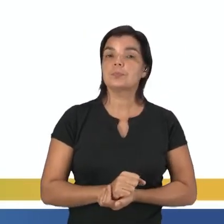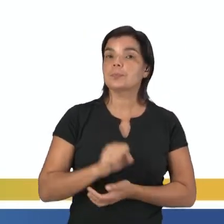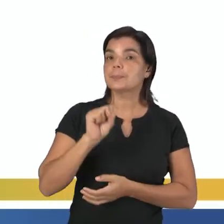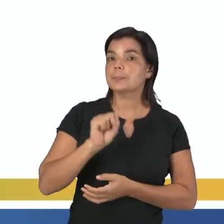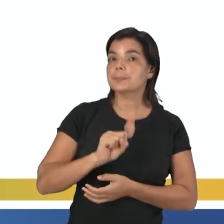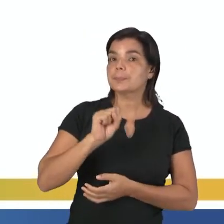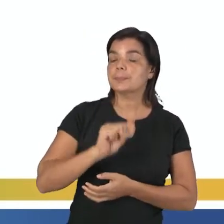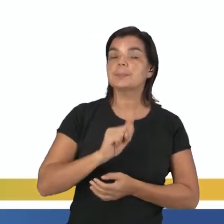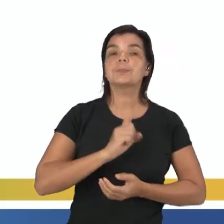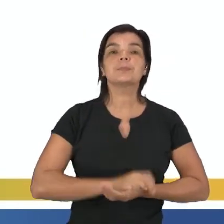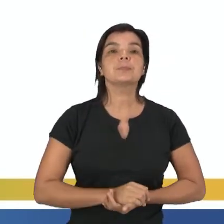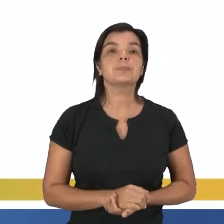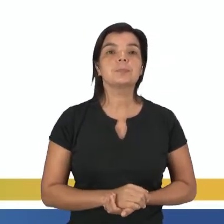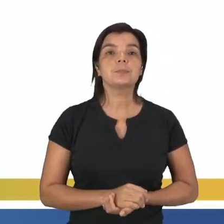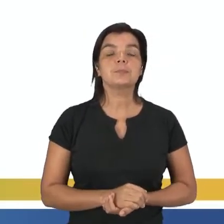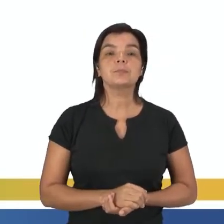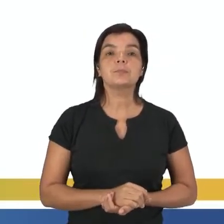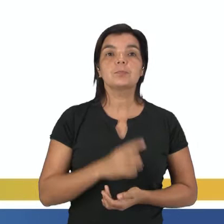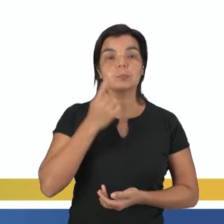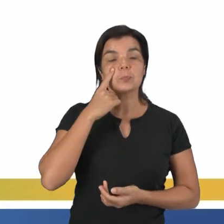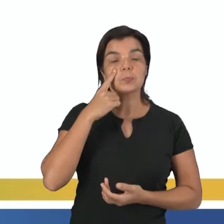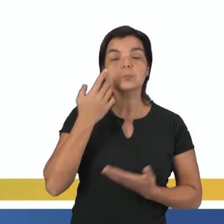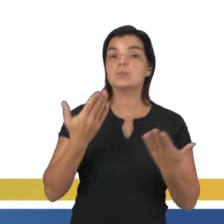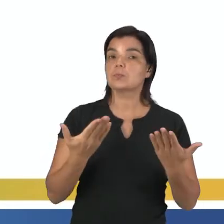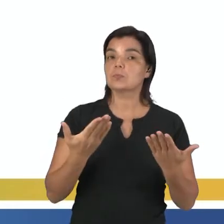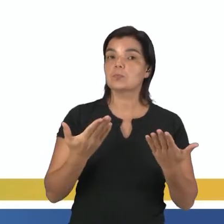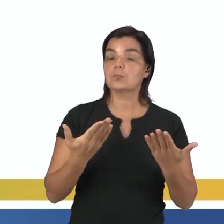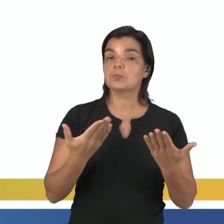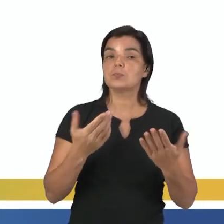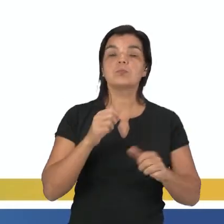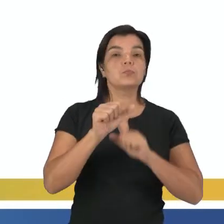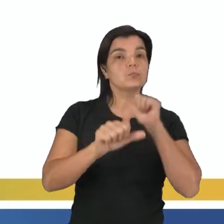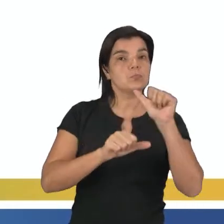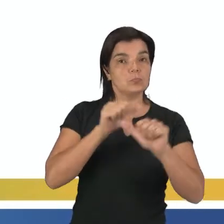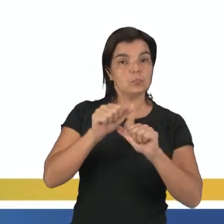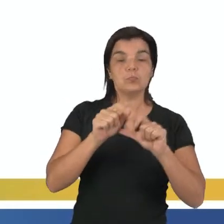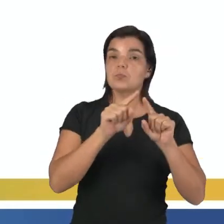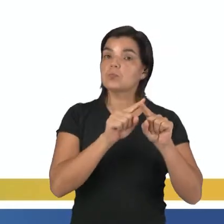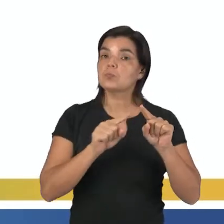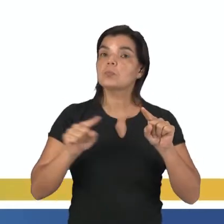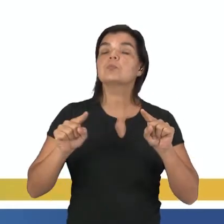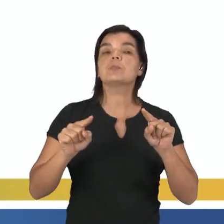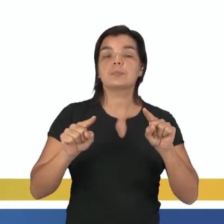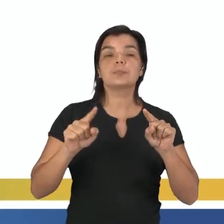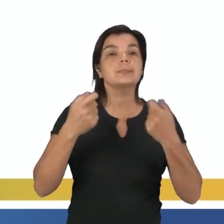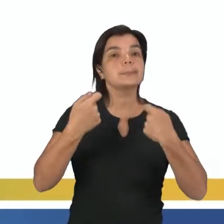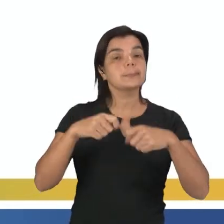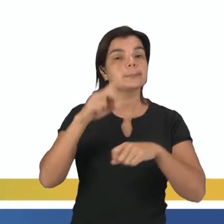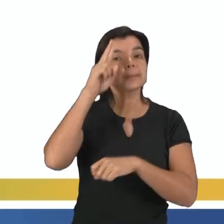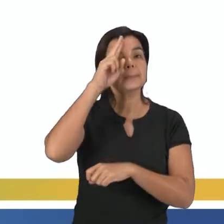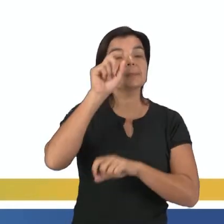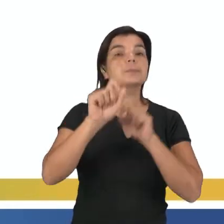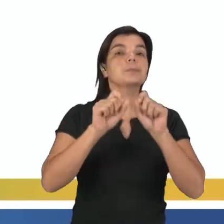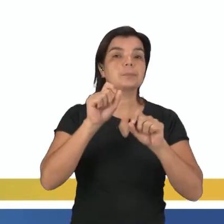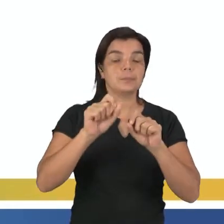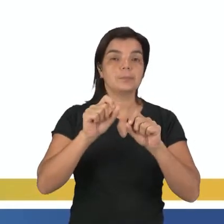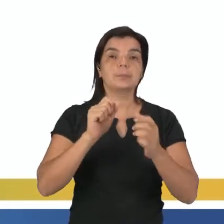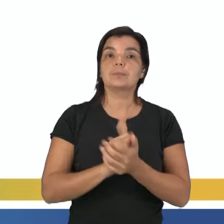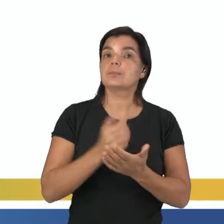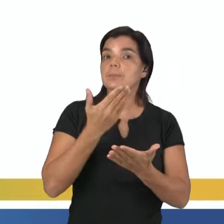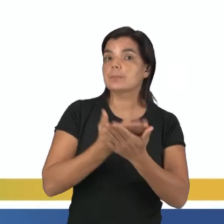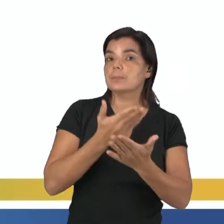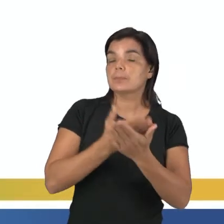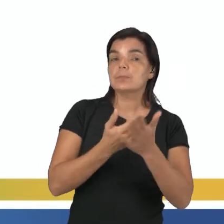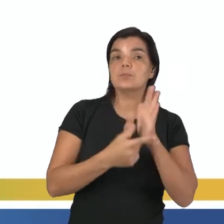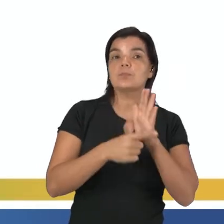é sobre os segundos. Então, quando nós vamos fazer uma transformação de um para o outro, a gente precisa lembrar dos conceitos das aulas